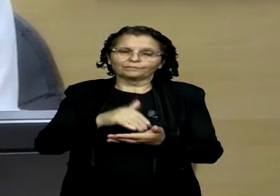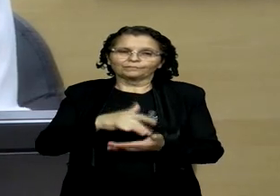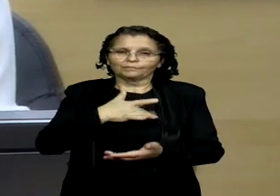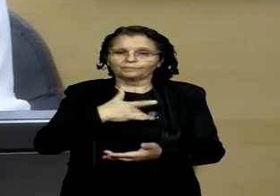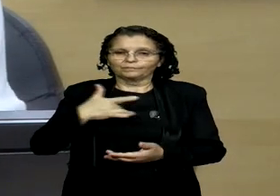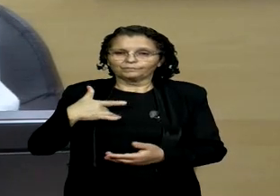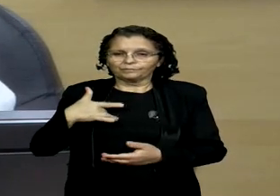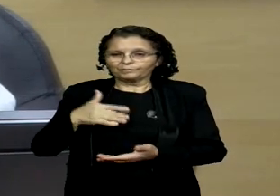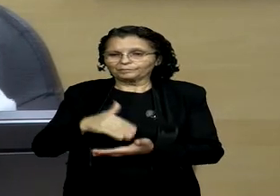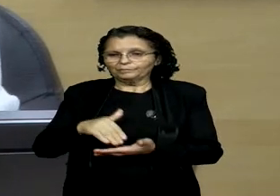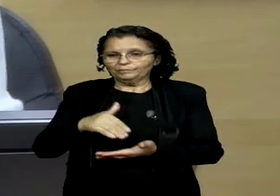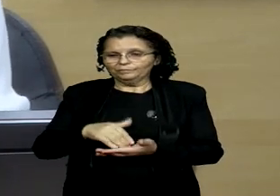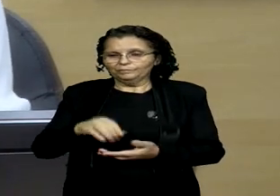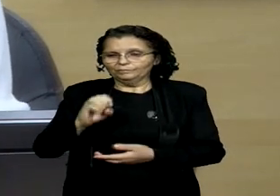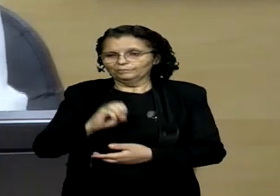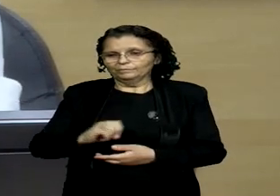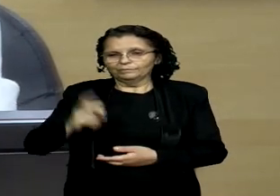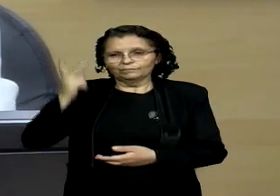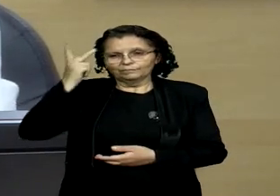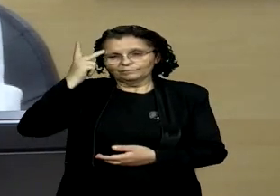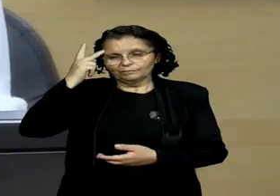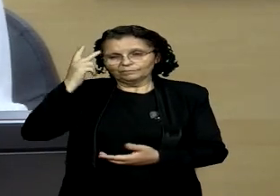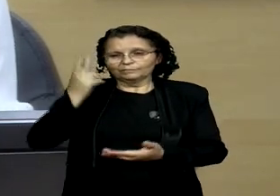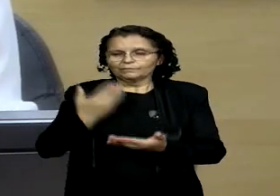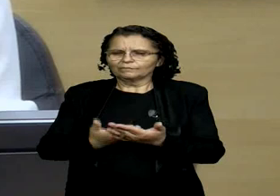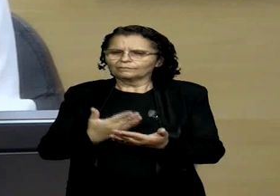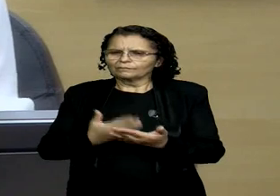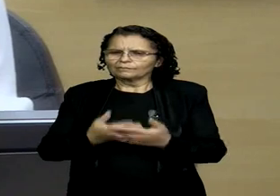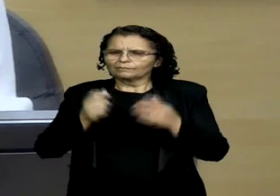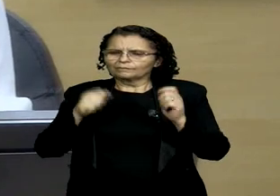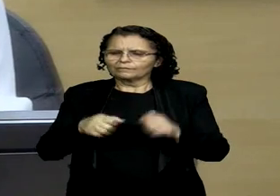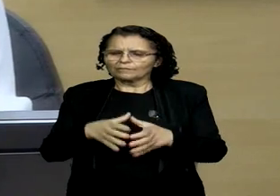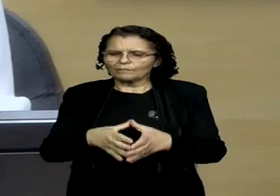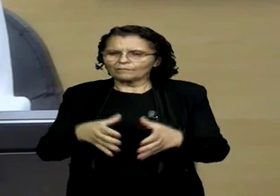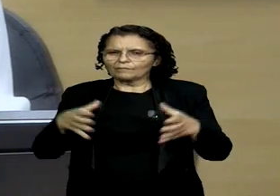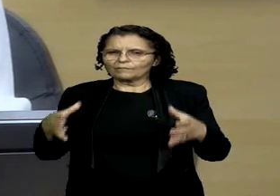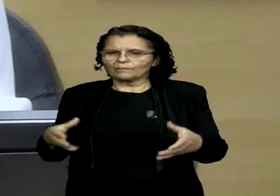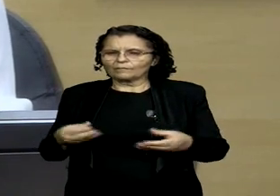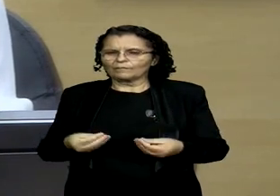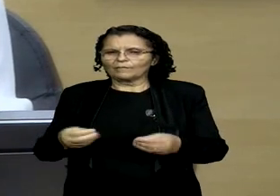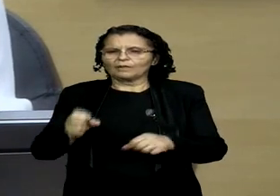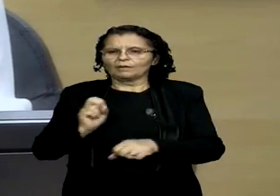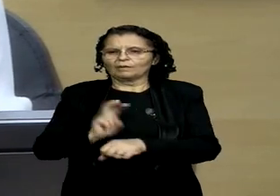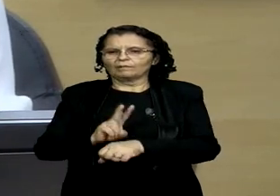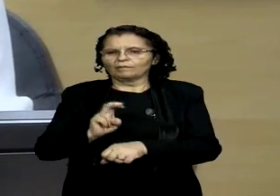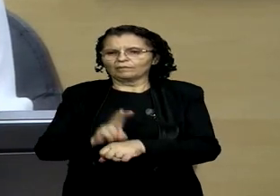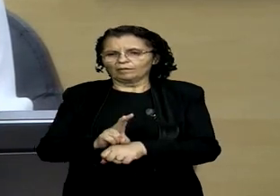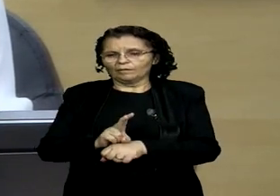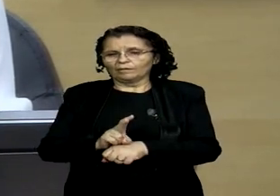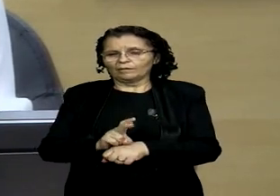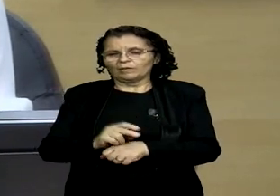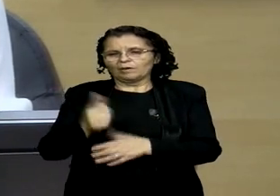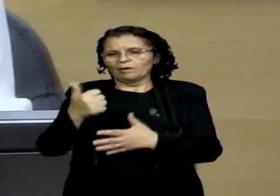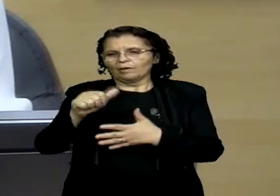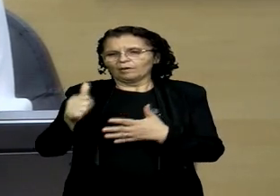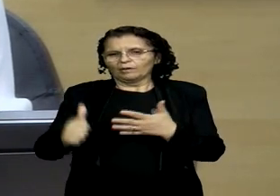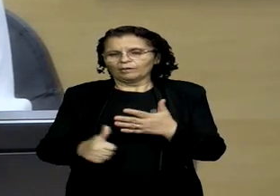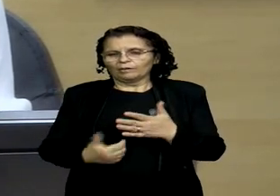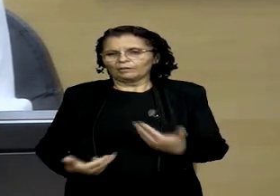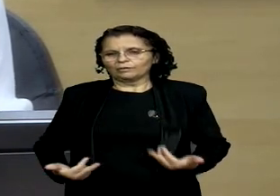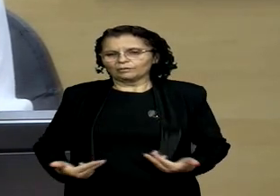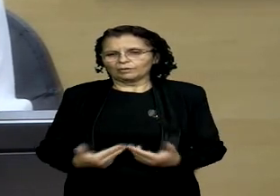do Estado de São Paulo, para estudar a possibilidade de ampliar a oferta de vagas para avaliação de